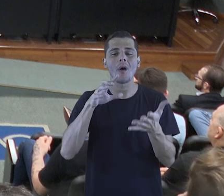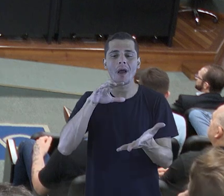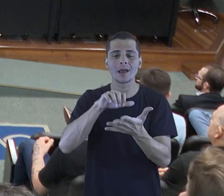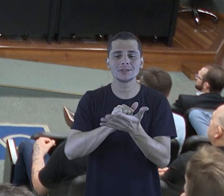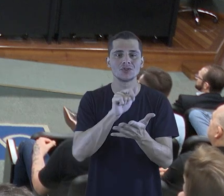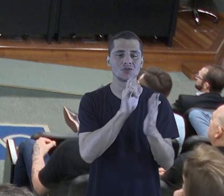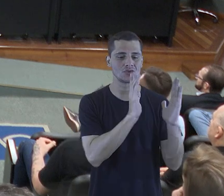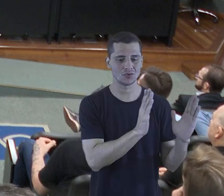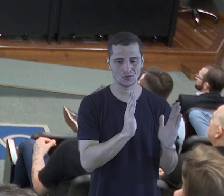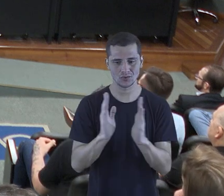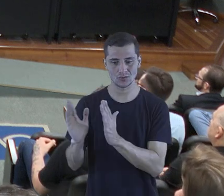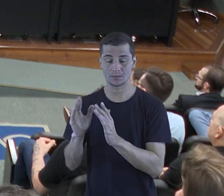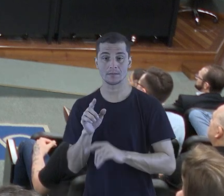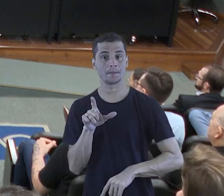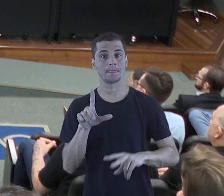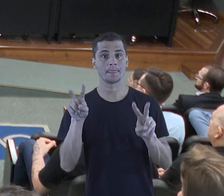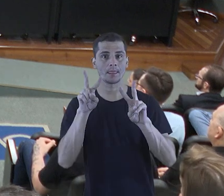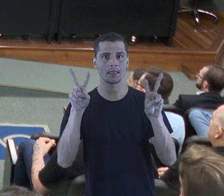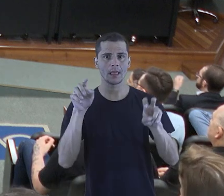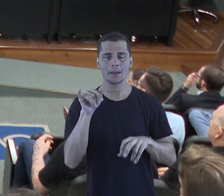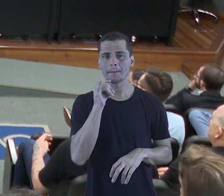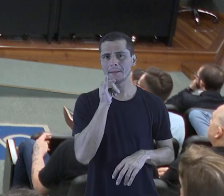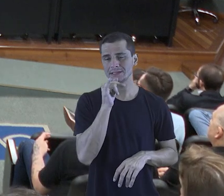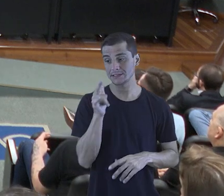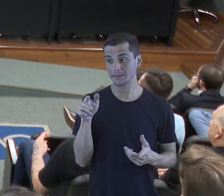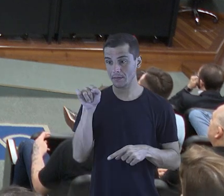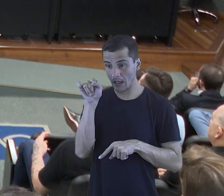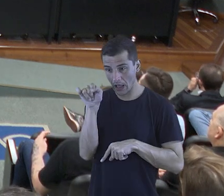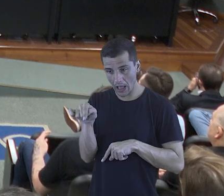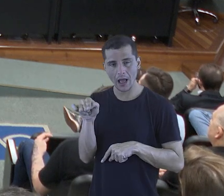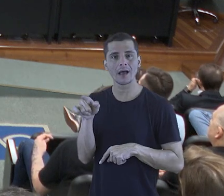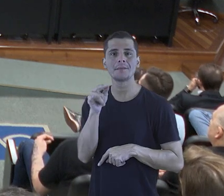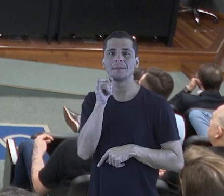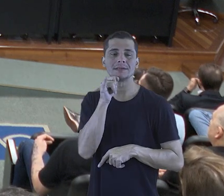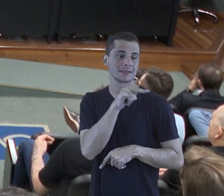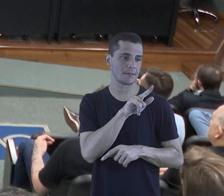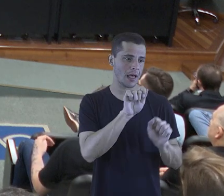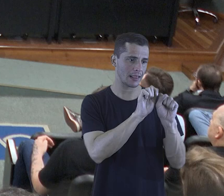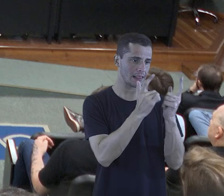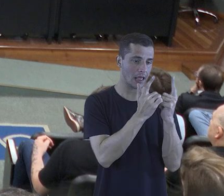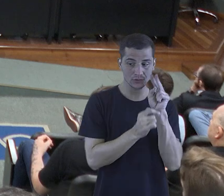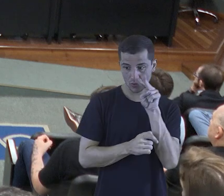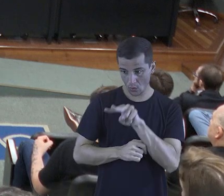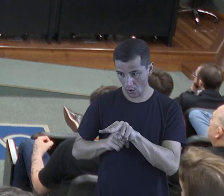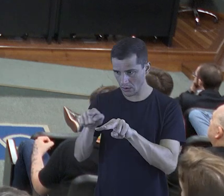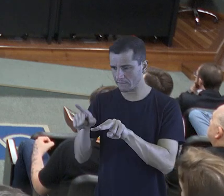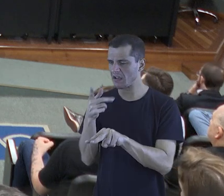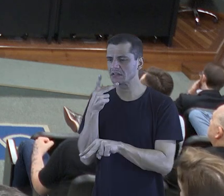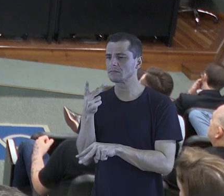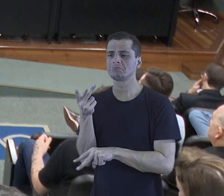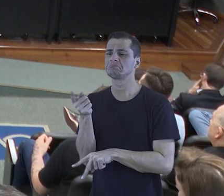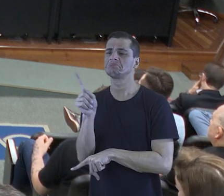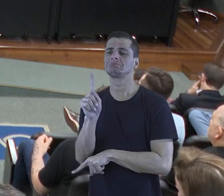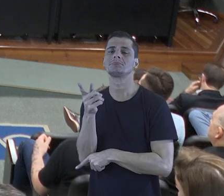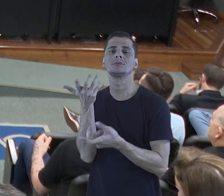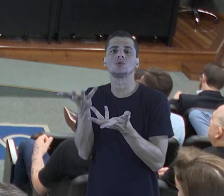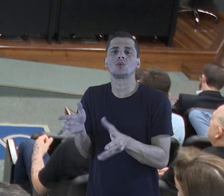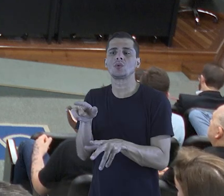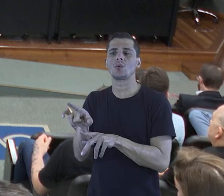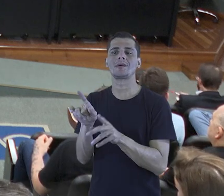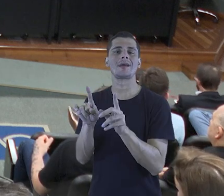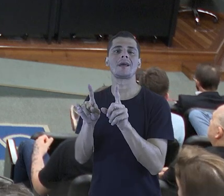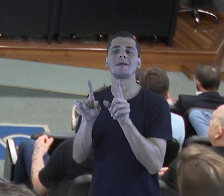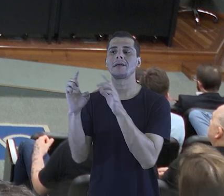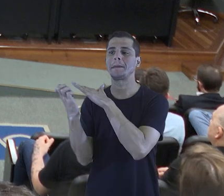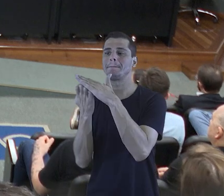habilitação. Então, perceba, é por isso que existe a burocracia, para a gente saber o que aconteceu. E para ninguém poder chegar aqui e dizer, só que neste caso aqui,